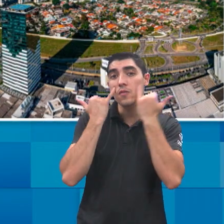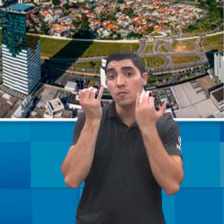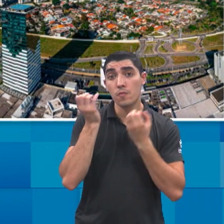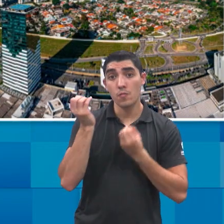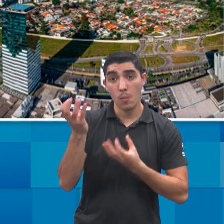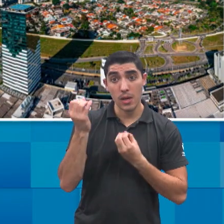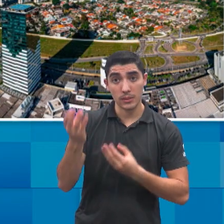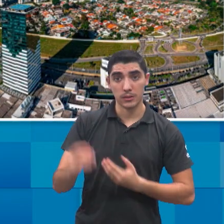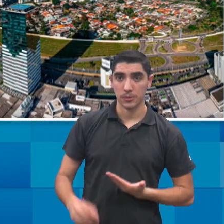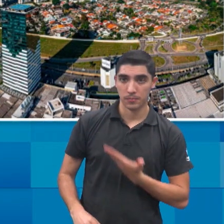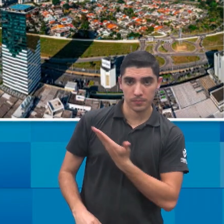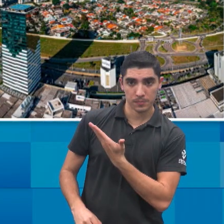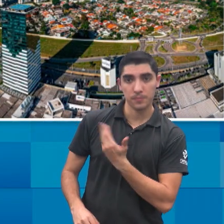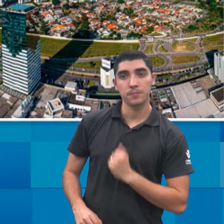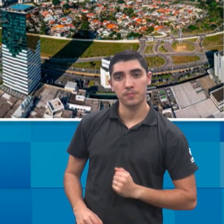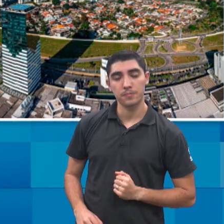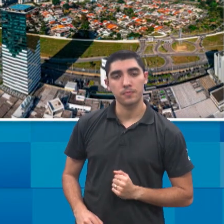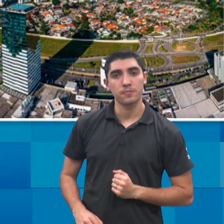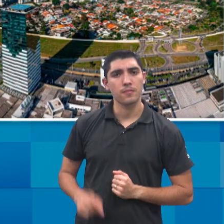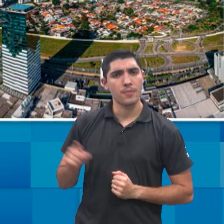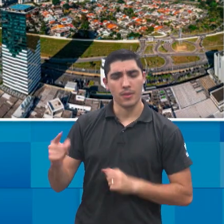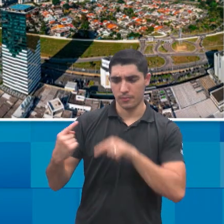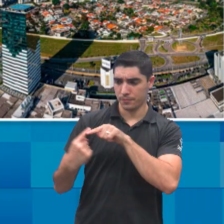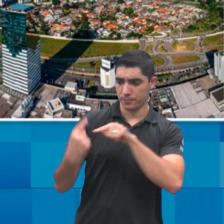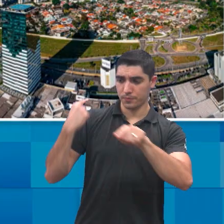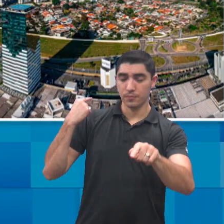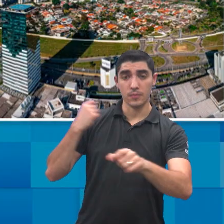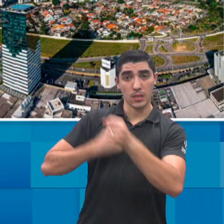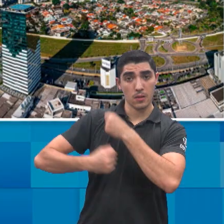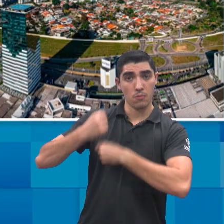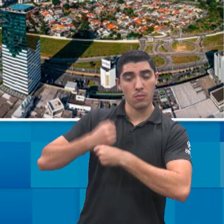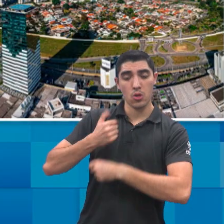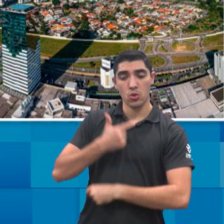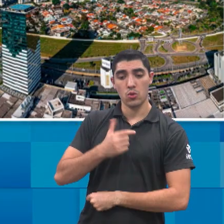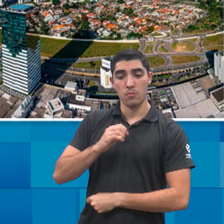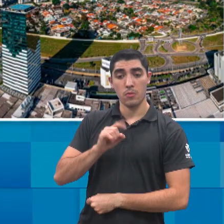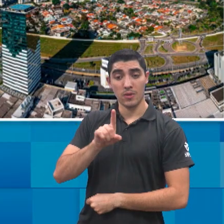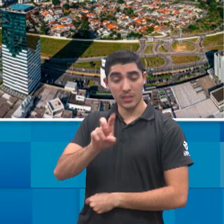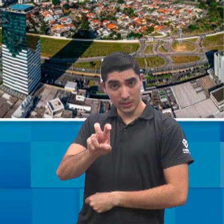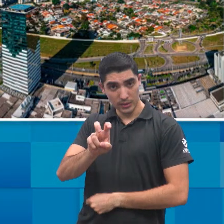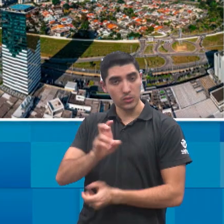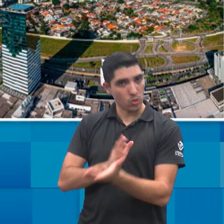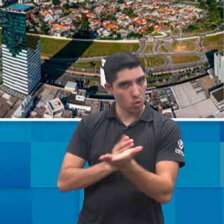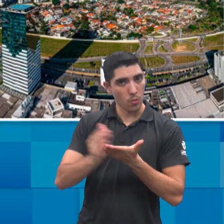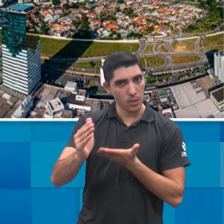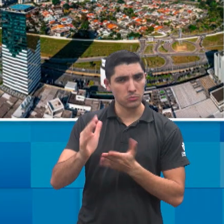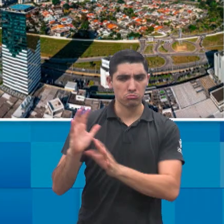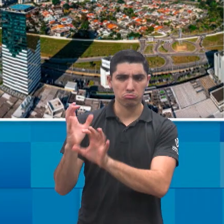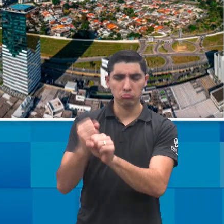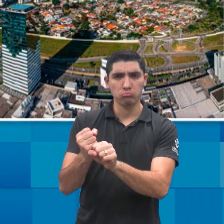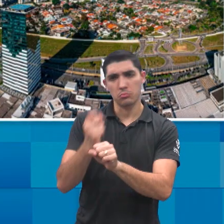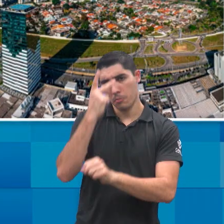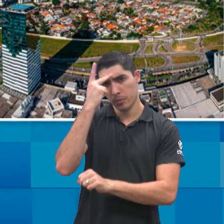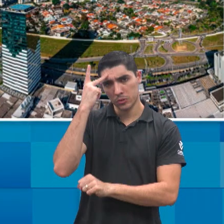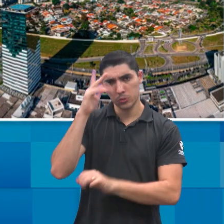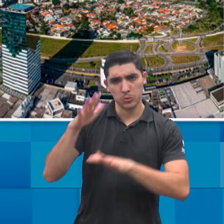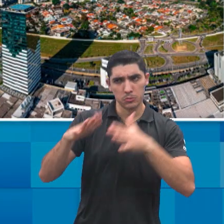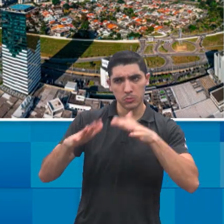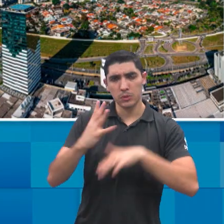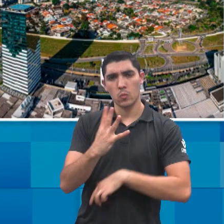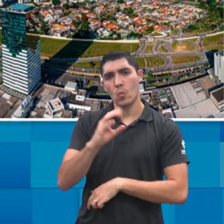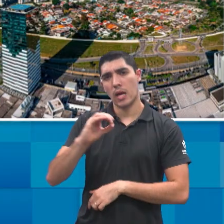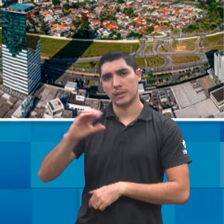Começou o trabalho em 2015, com 400 pessoas,